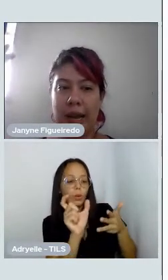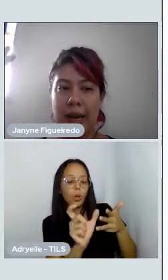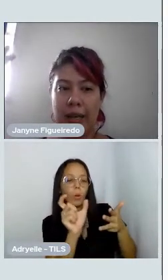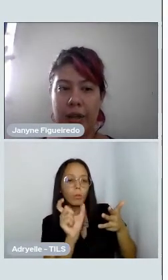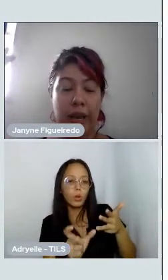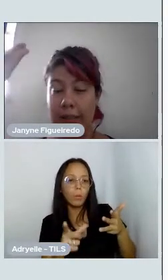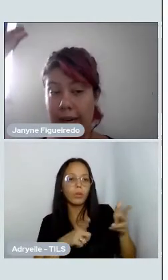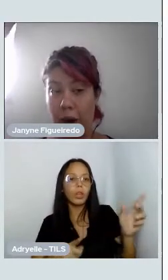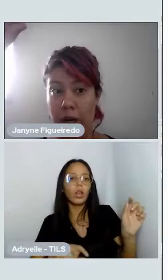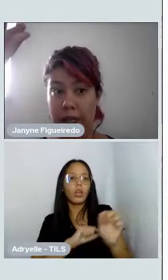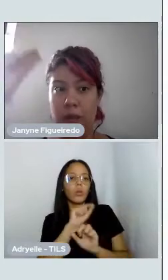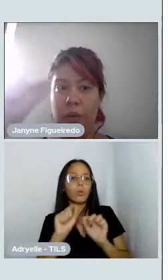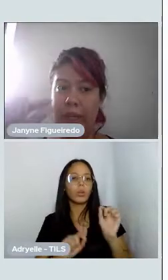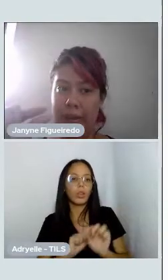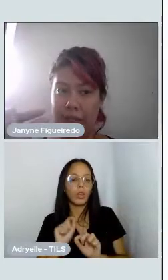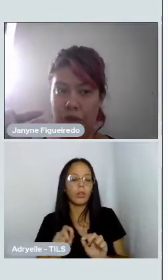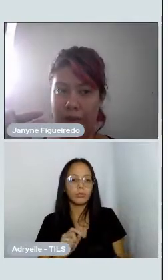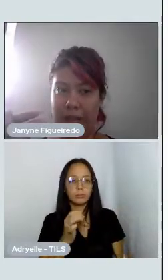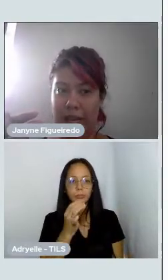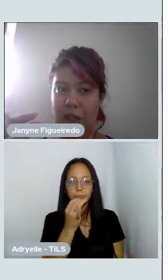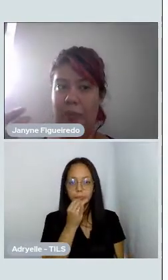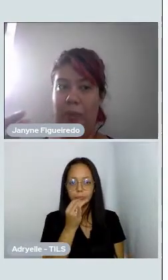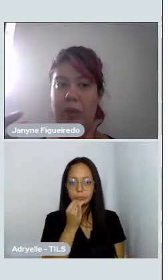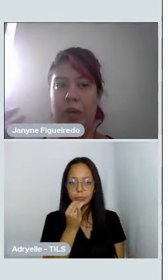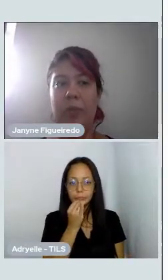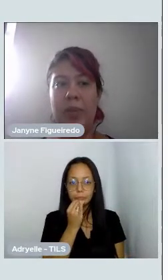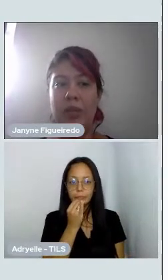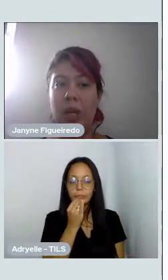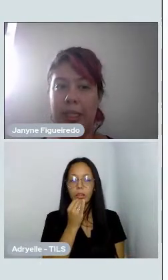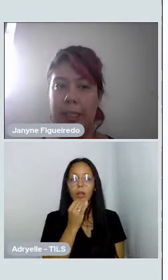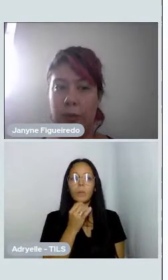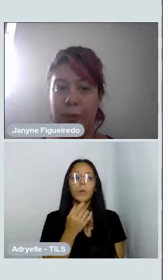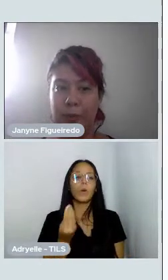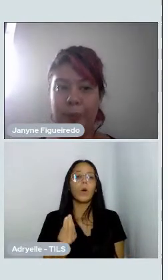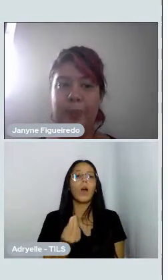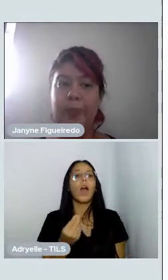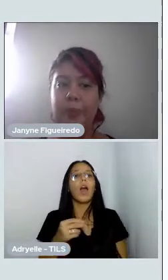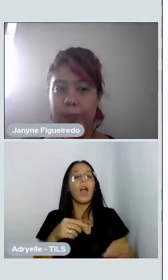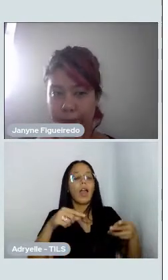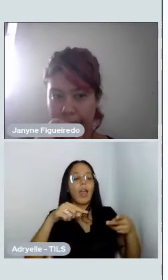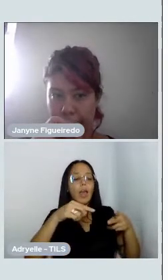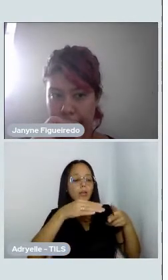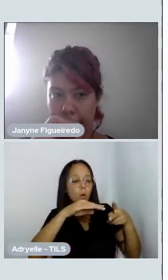dos Metais, entre Neolítico e Idade dos Metais também o termo Mesolítico.